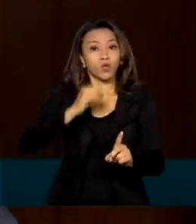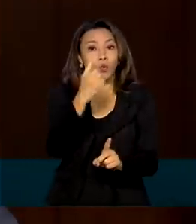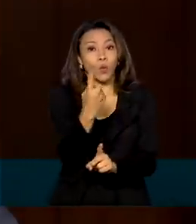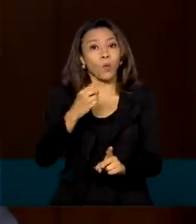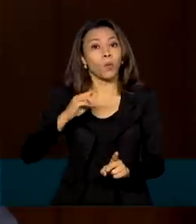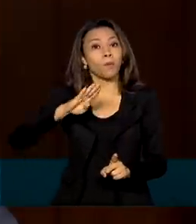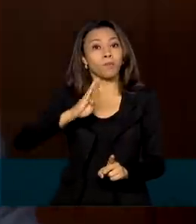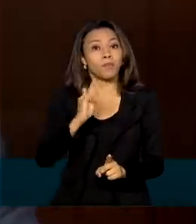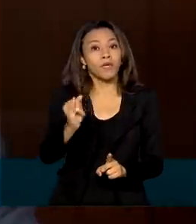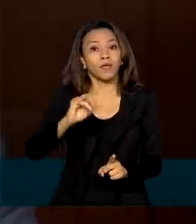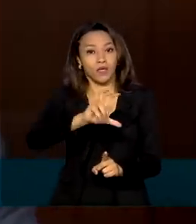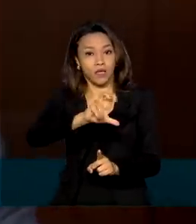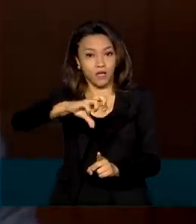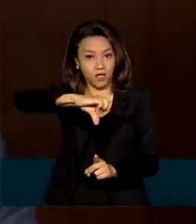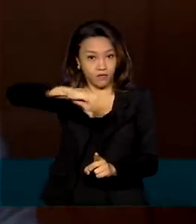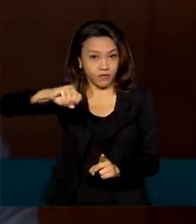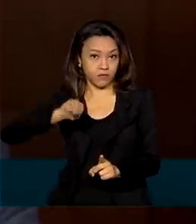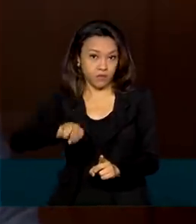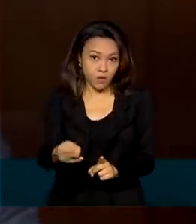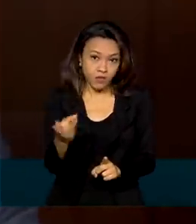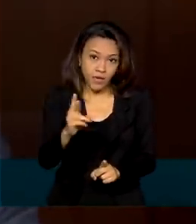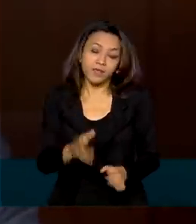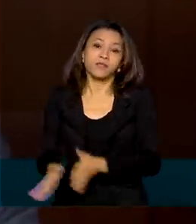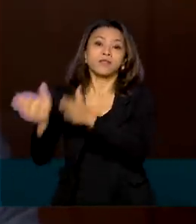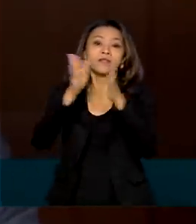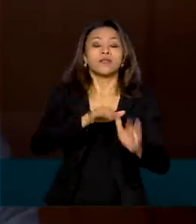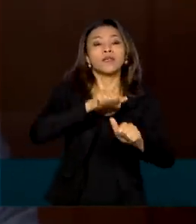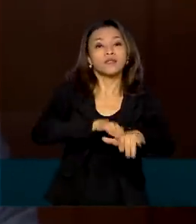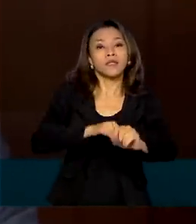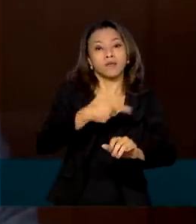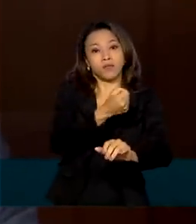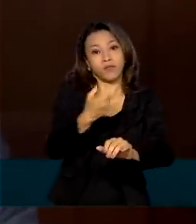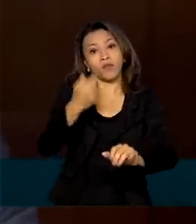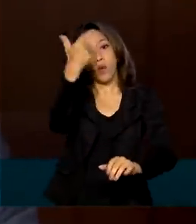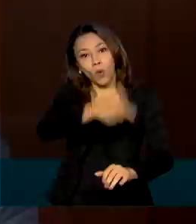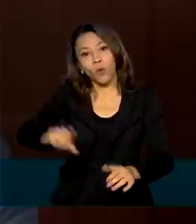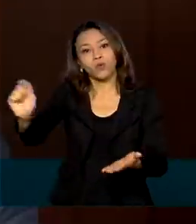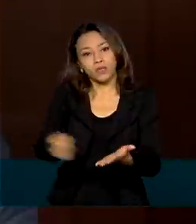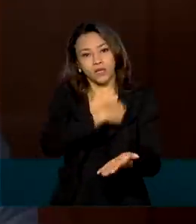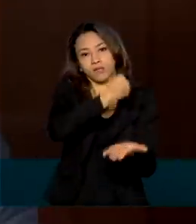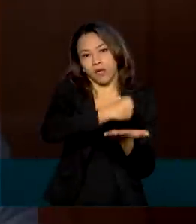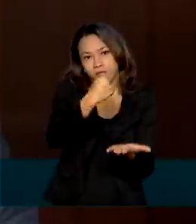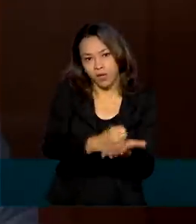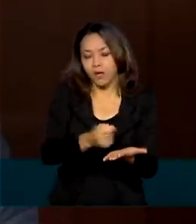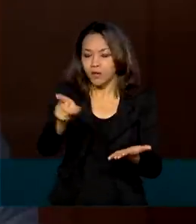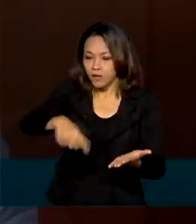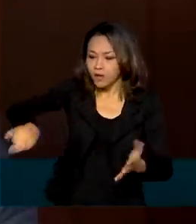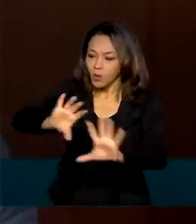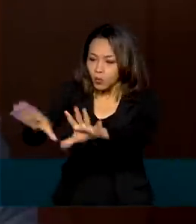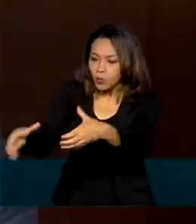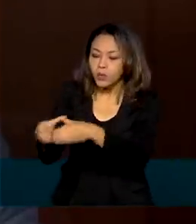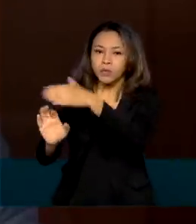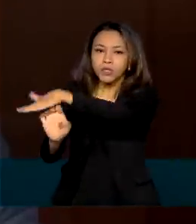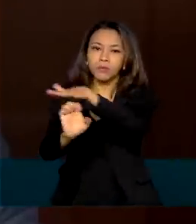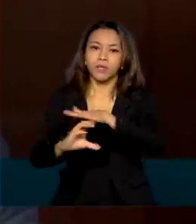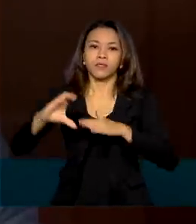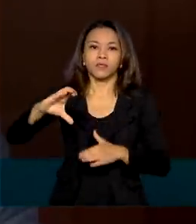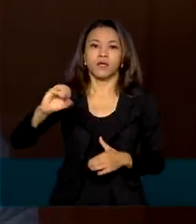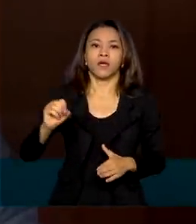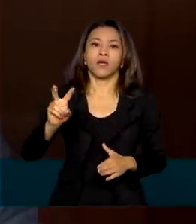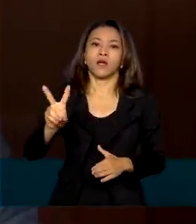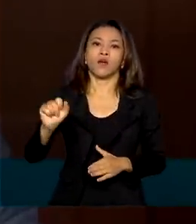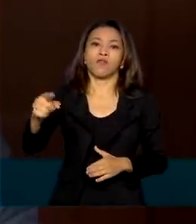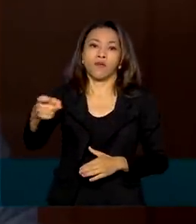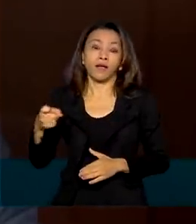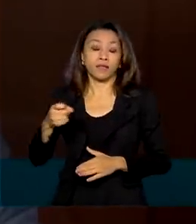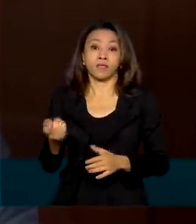de reais. Em setembro de 2020, assinamos outro acordo com o consórcio Covas Facility para a produção